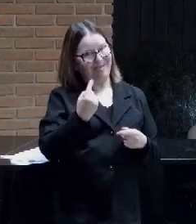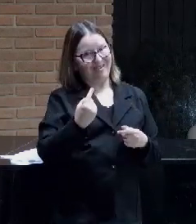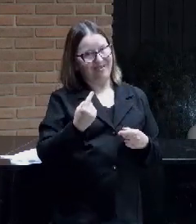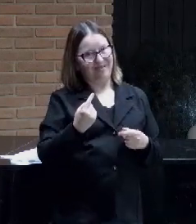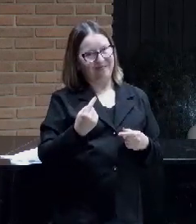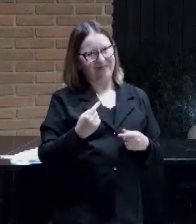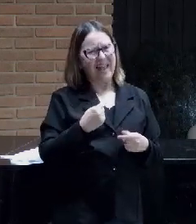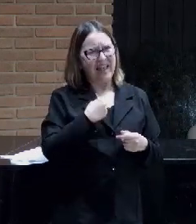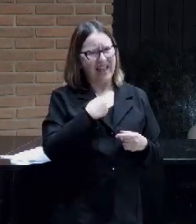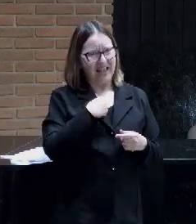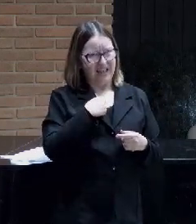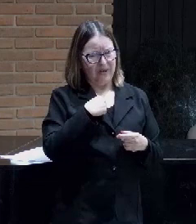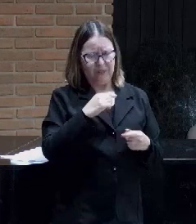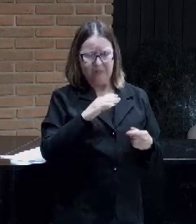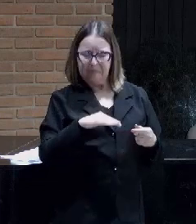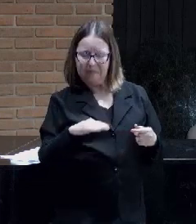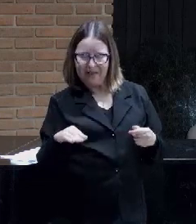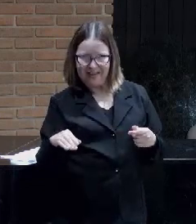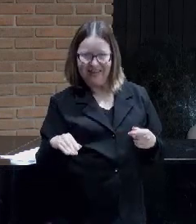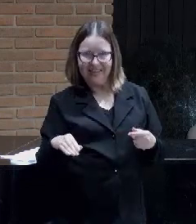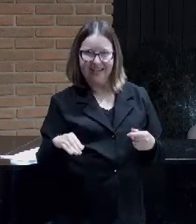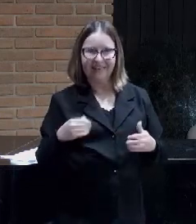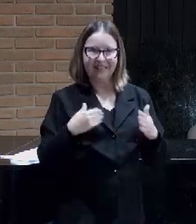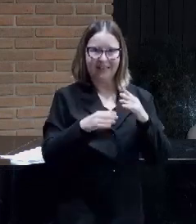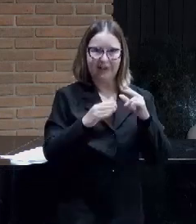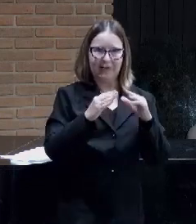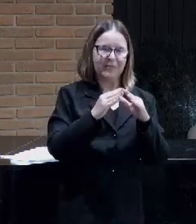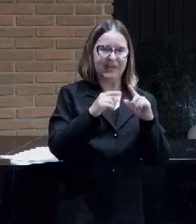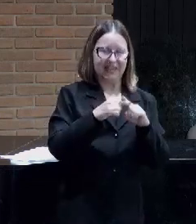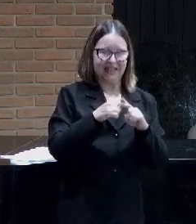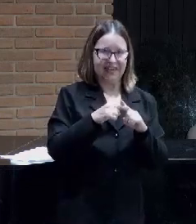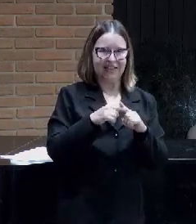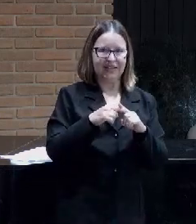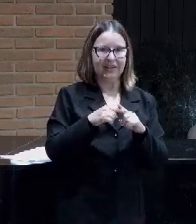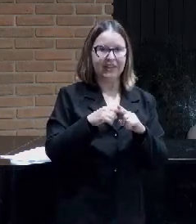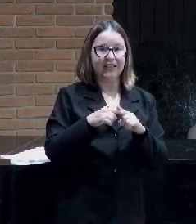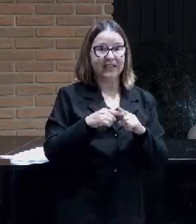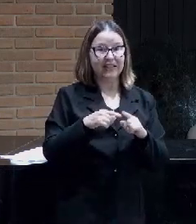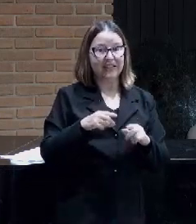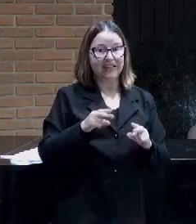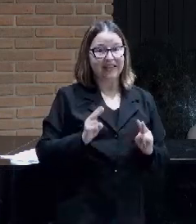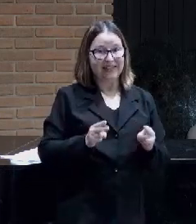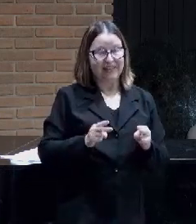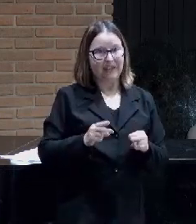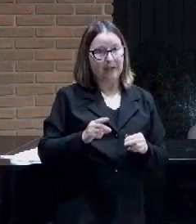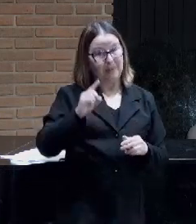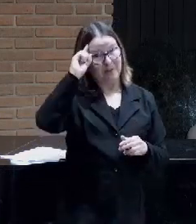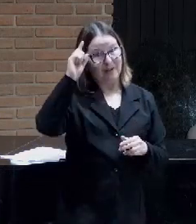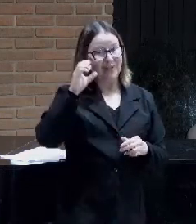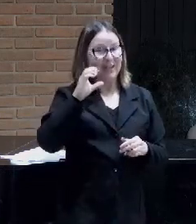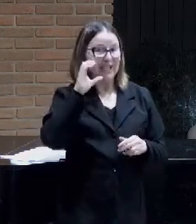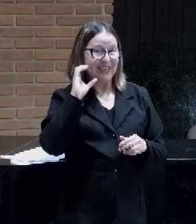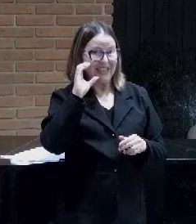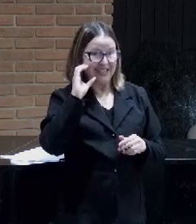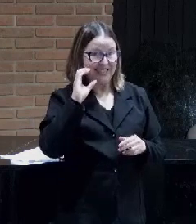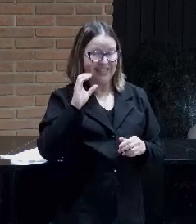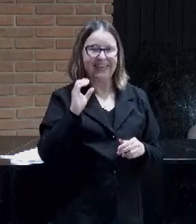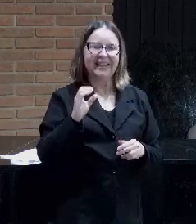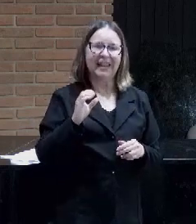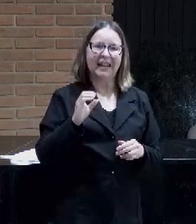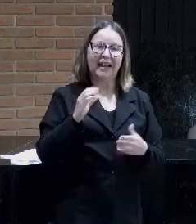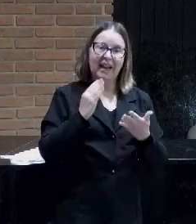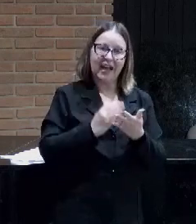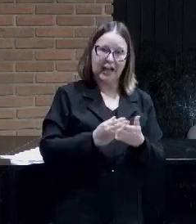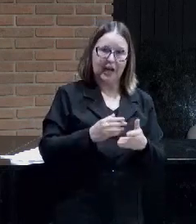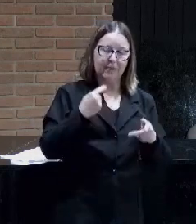nós tínhamos a ceia do Senhor, a Santa Ceia, a gente encerrava o culto falando assim, se Deus é por nós, aí a igreja respondia, quem será contra nós? E é